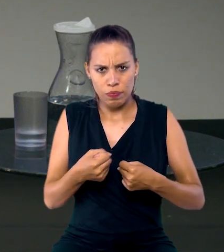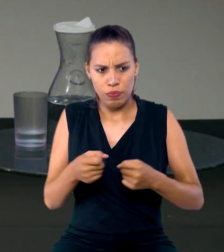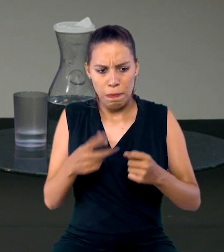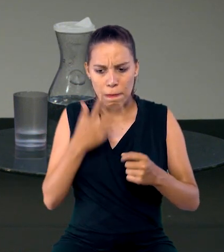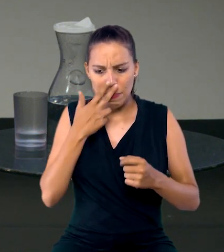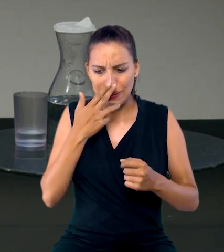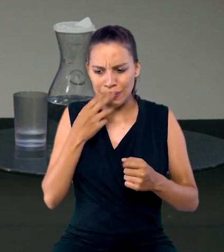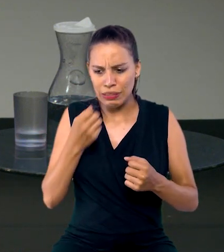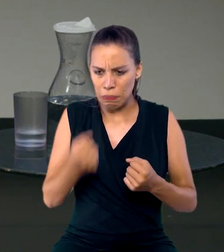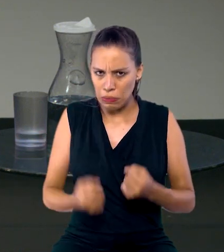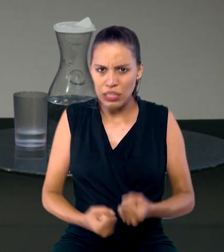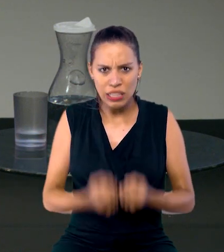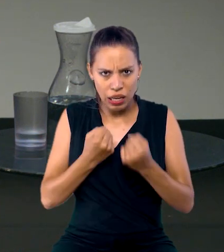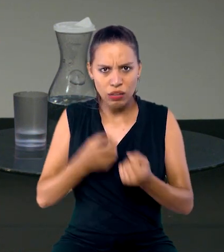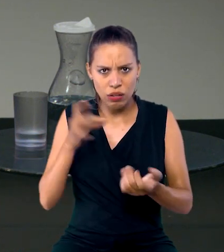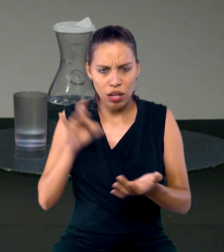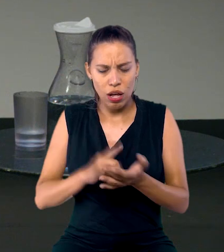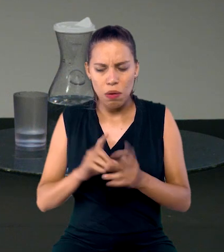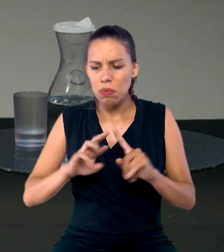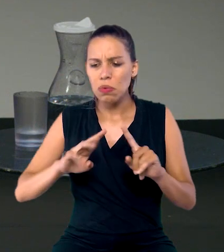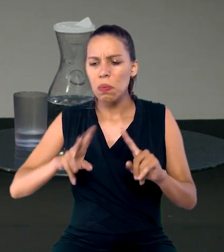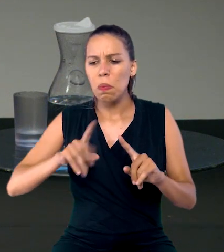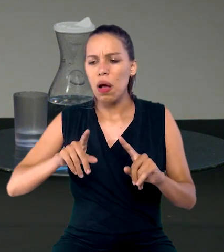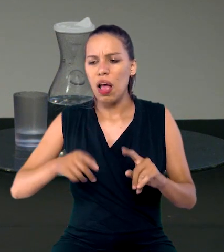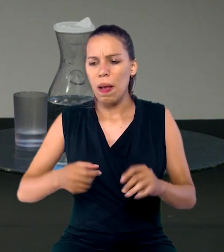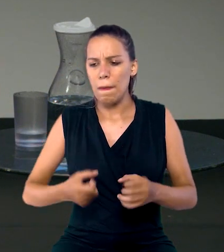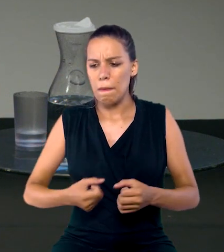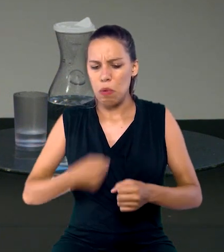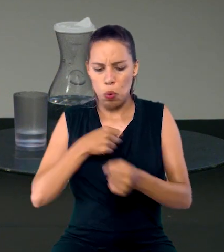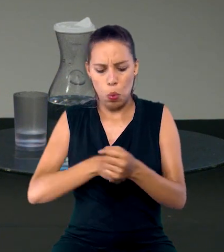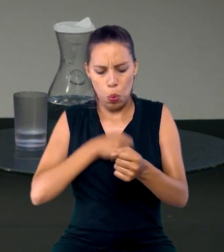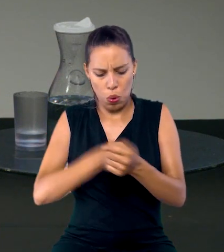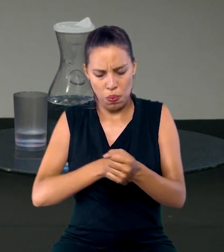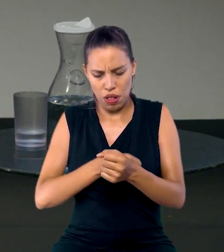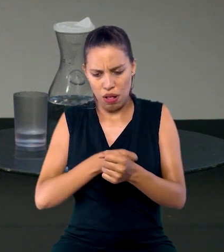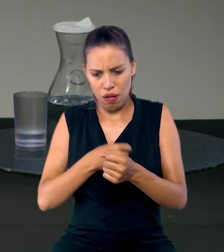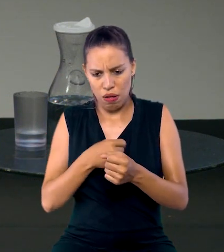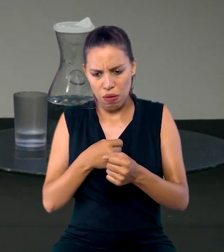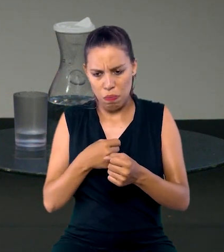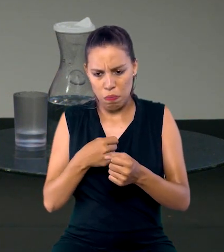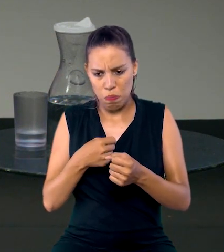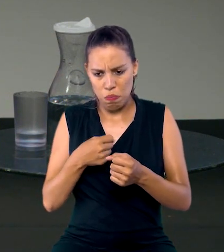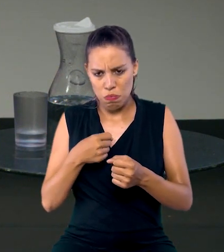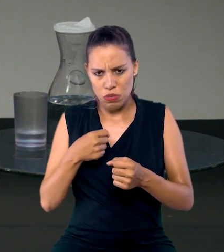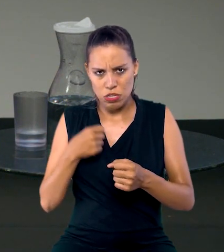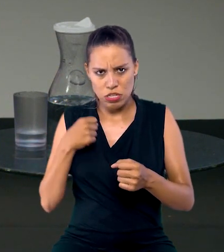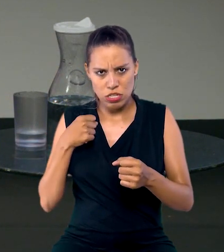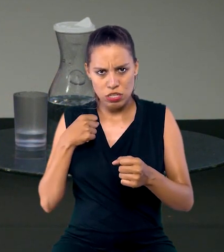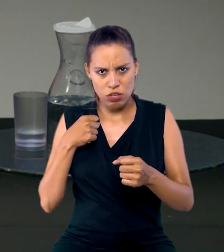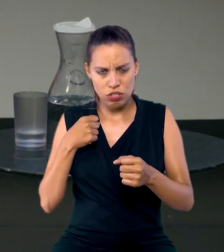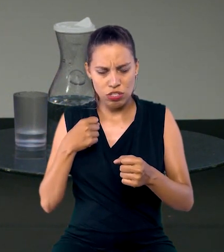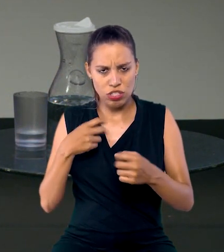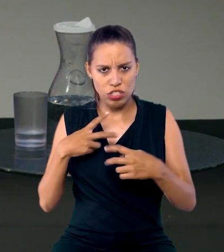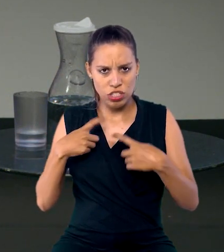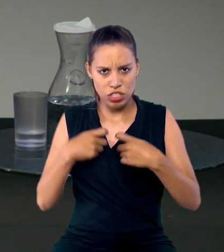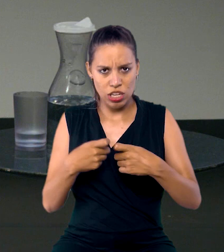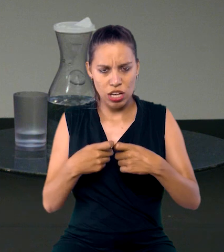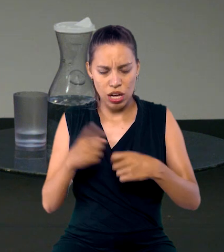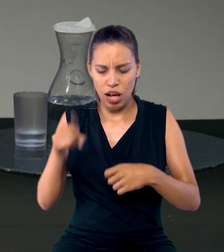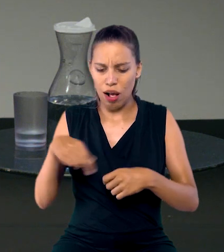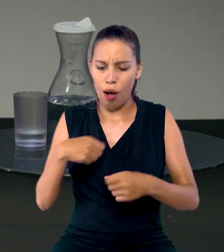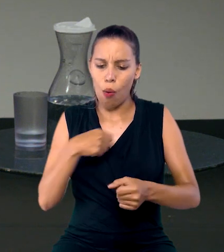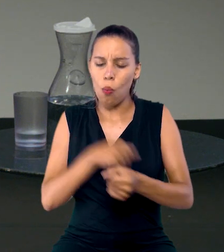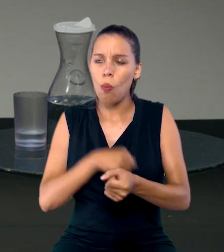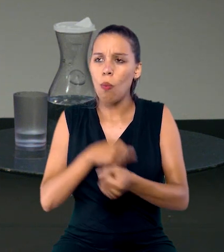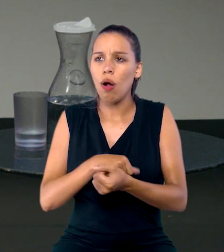está ao redor de nós. Mas não é essa a luta que eu falo. A gente fala em lutar como floresta. Que é